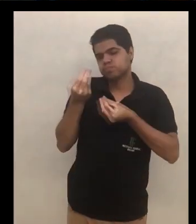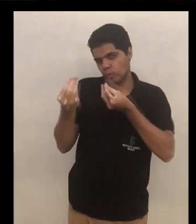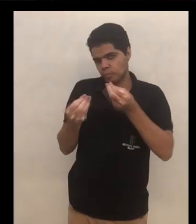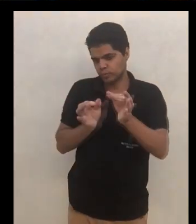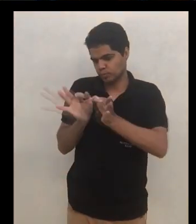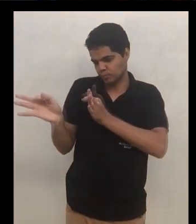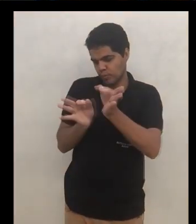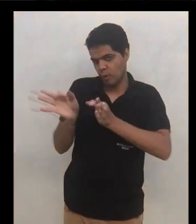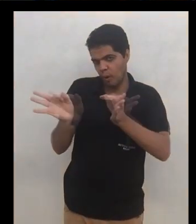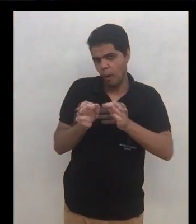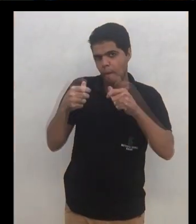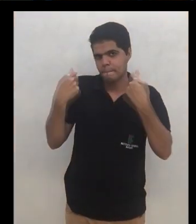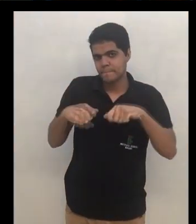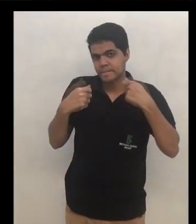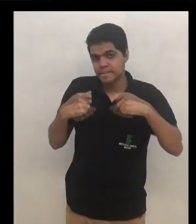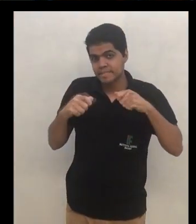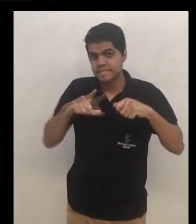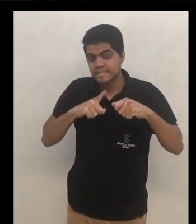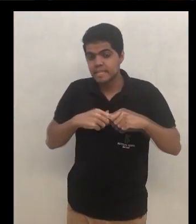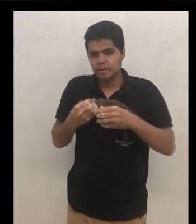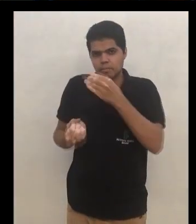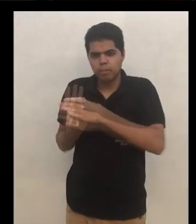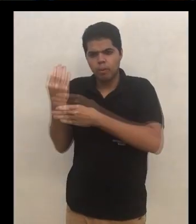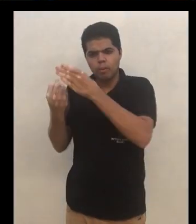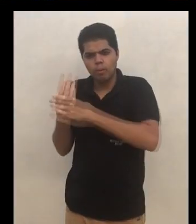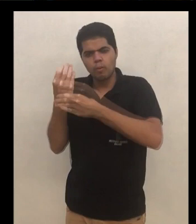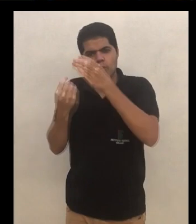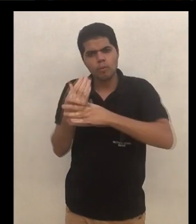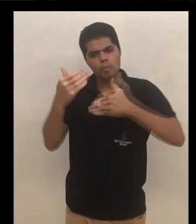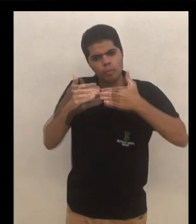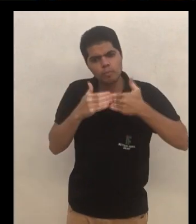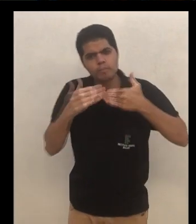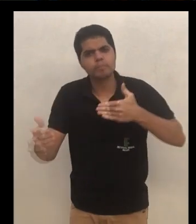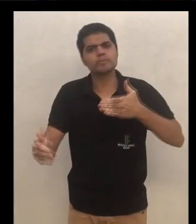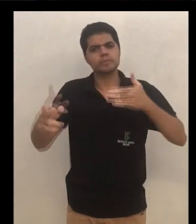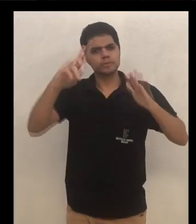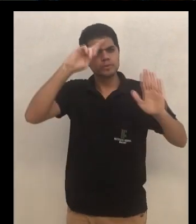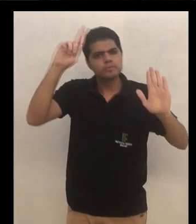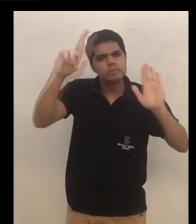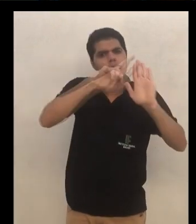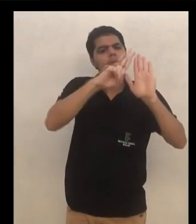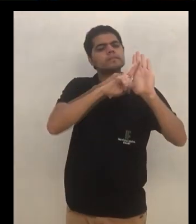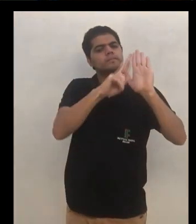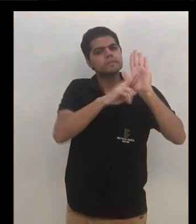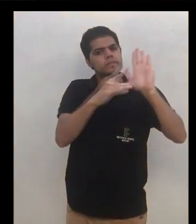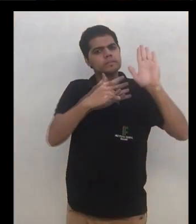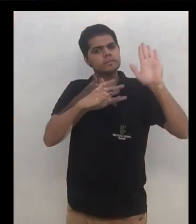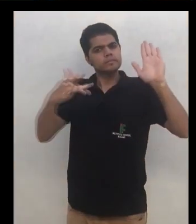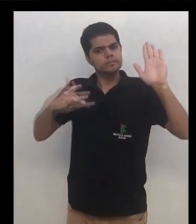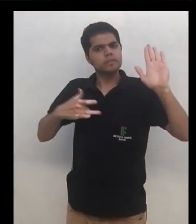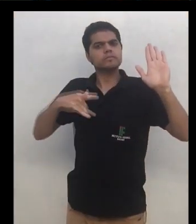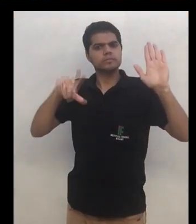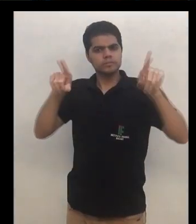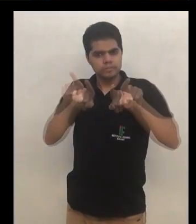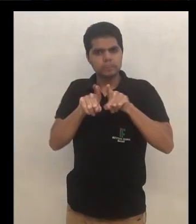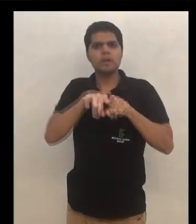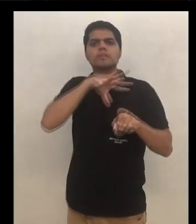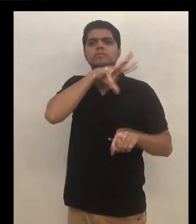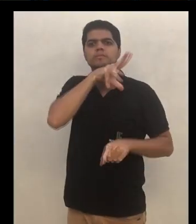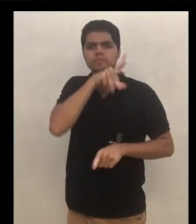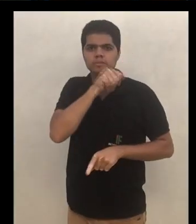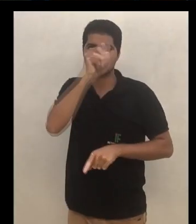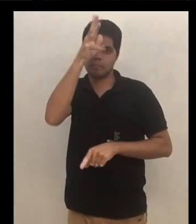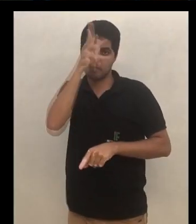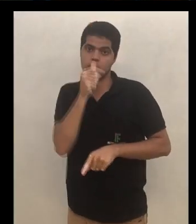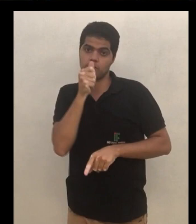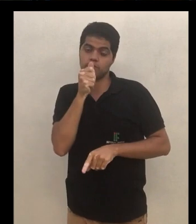ser planejado de forma que eles sejam produtivos e respeitem a necessidade e bem-estar do animal. Ou seja, a gente tem